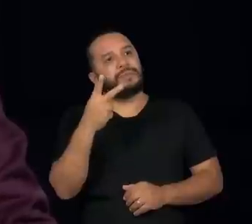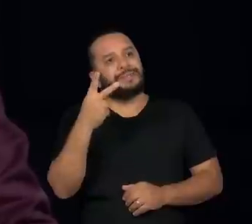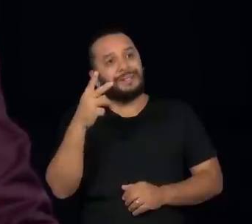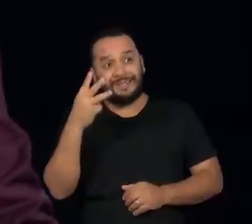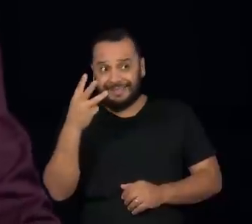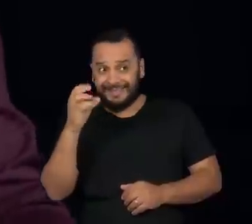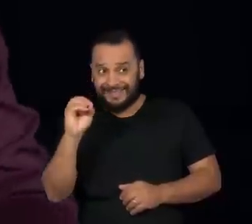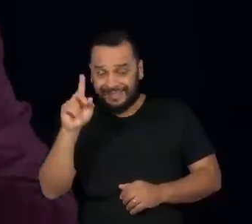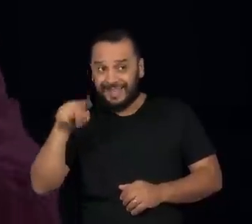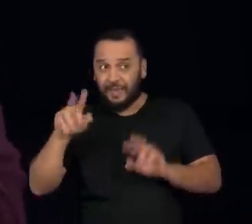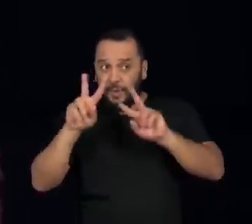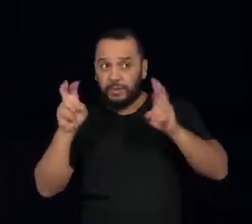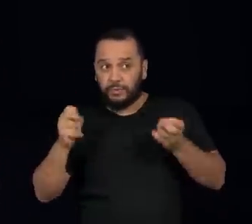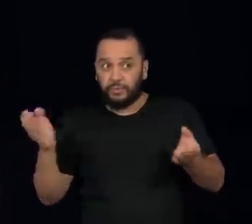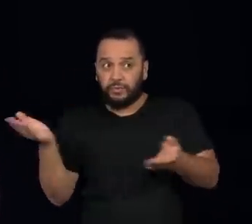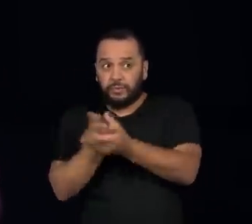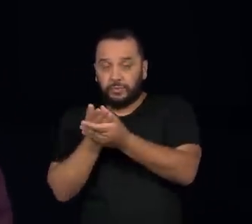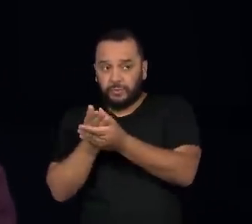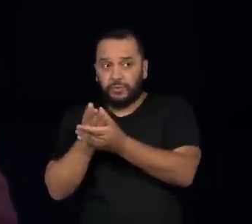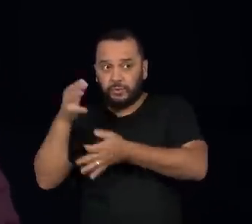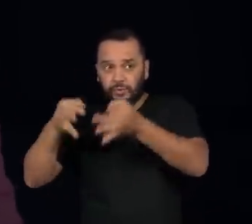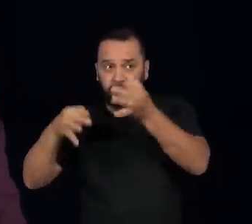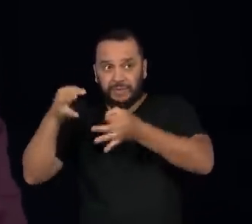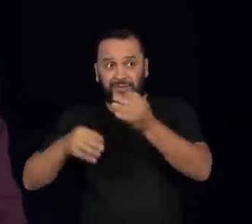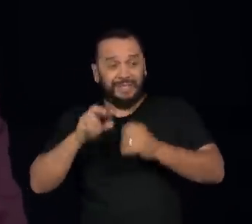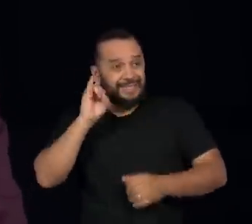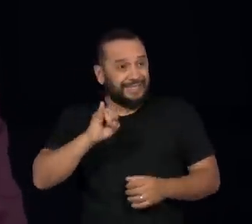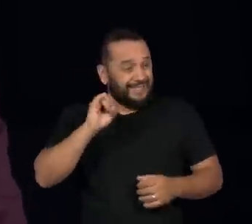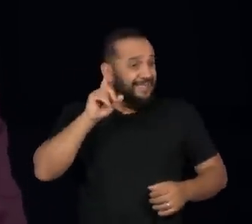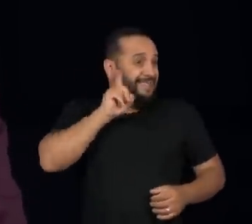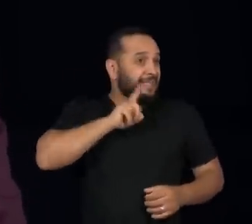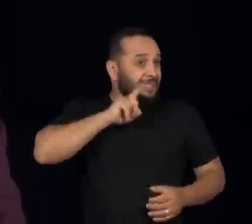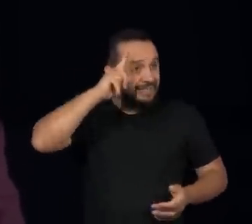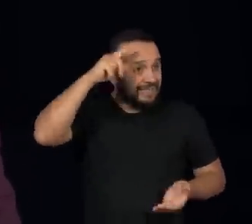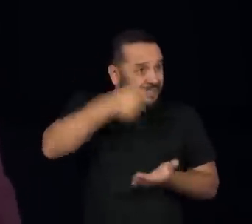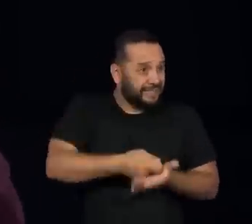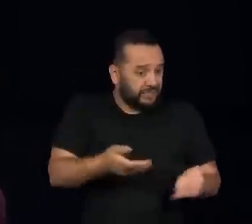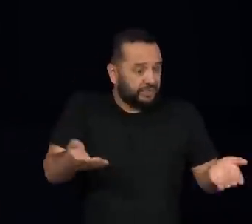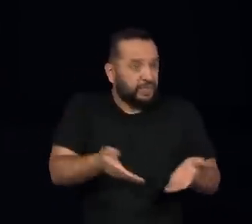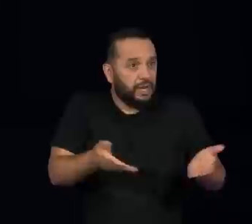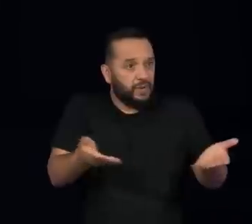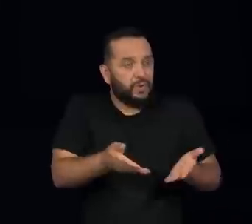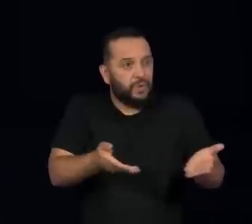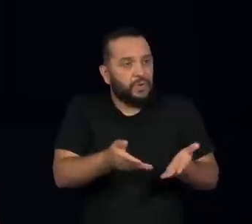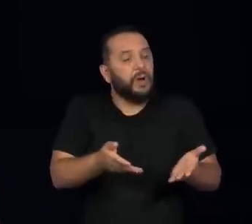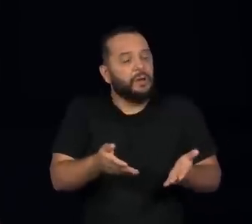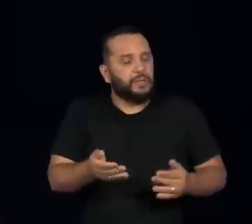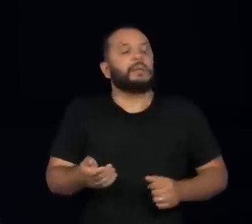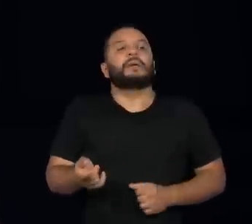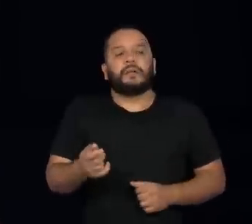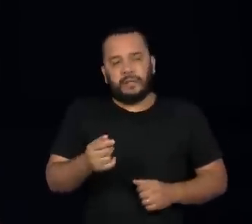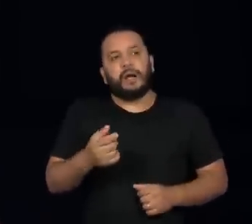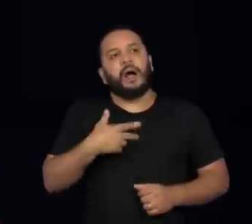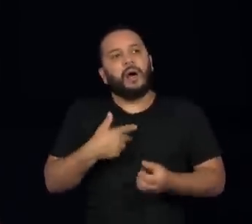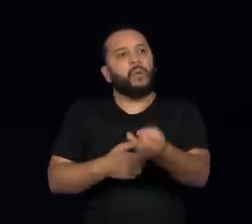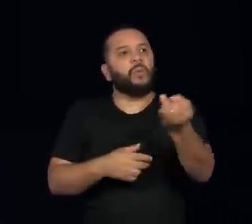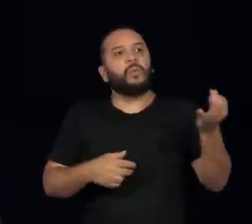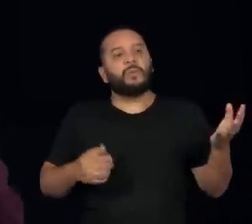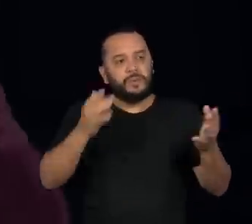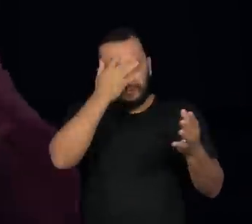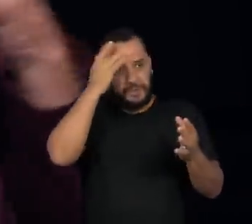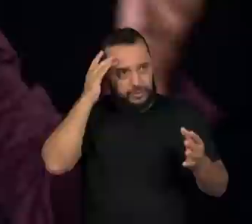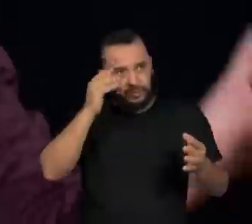jurídico é que se o Estados Unidos decide uma coisa agora uma pequena parcela da população mundial